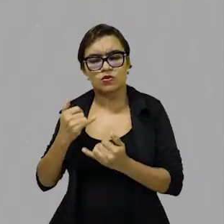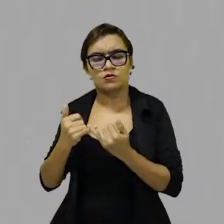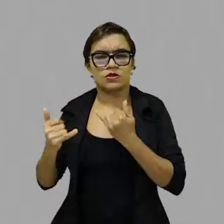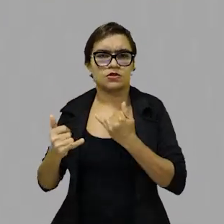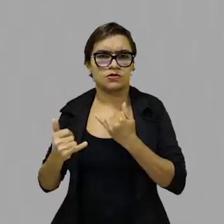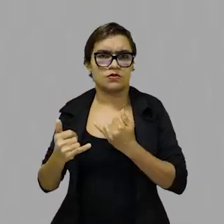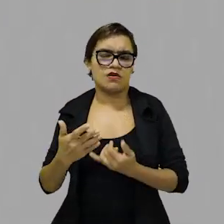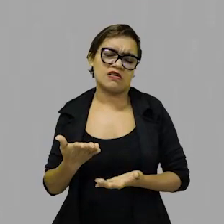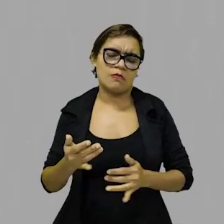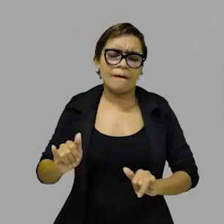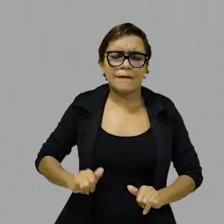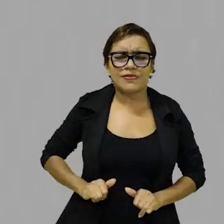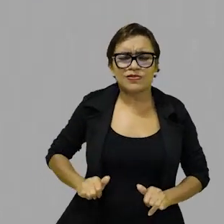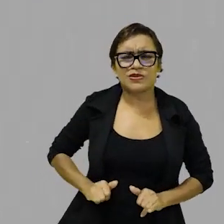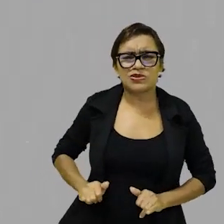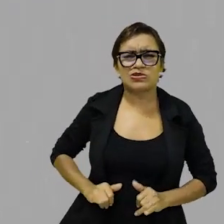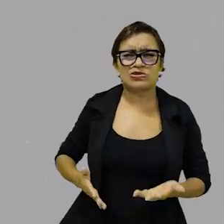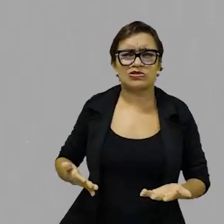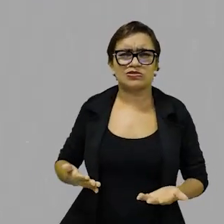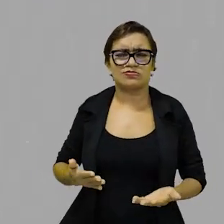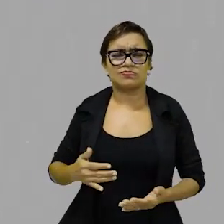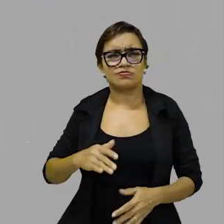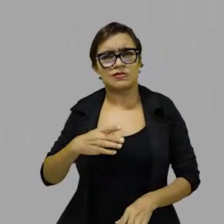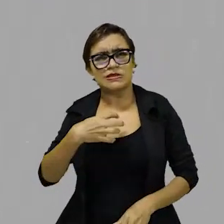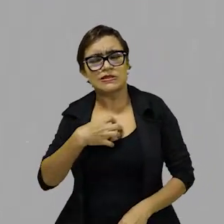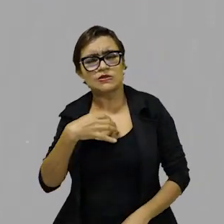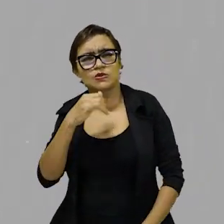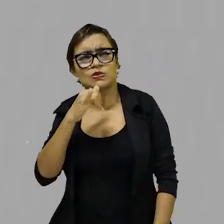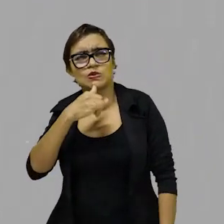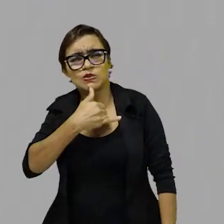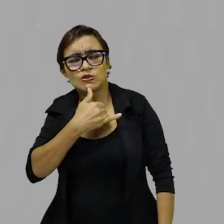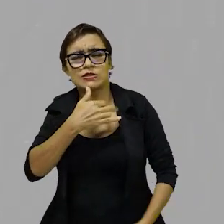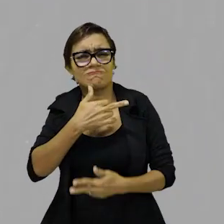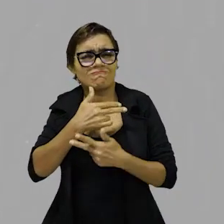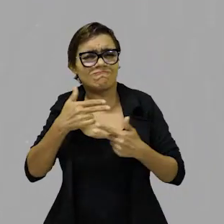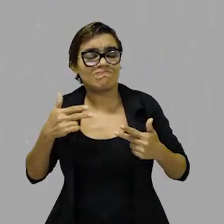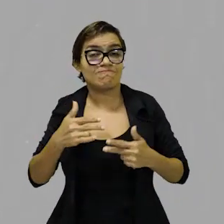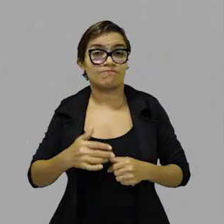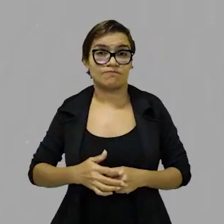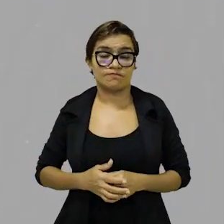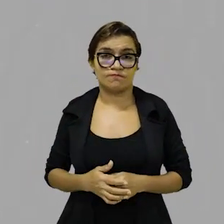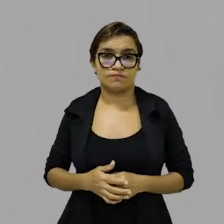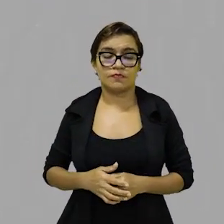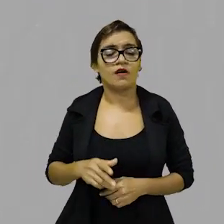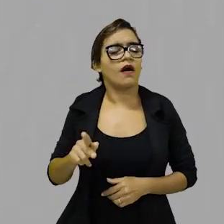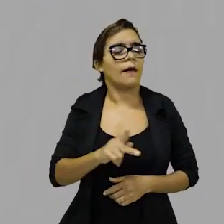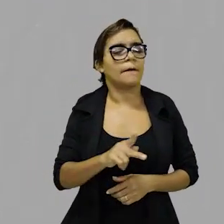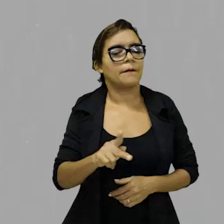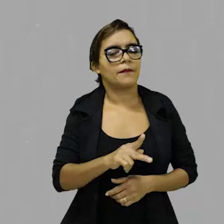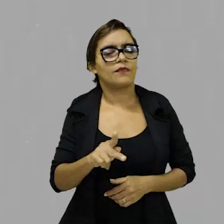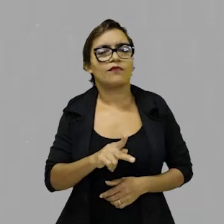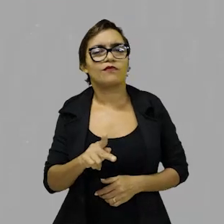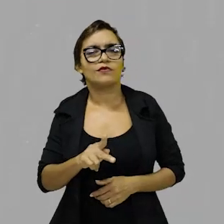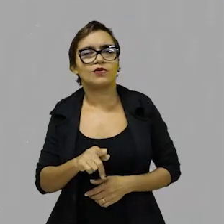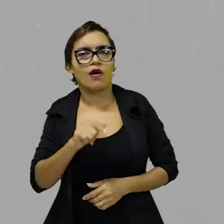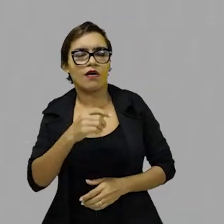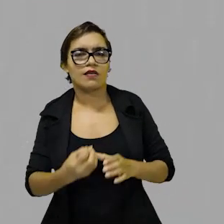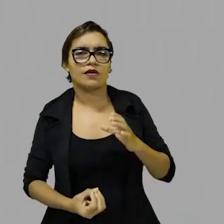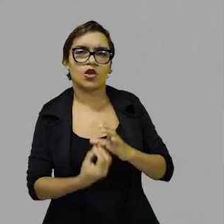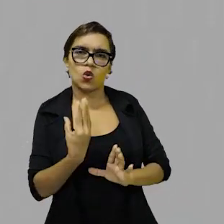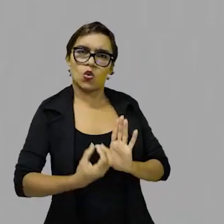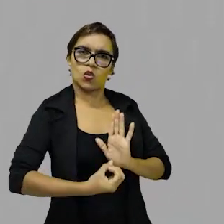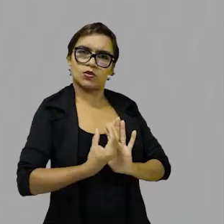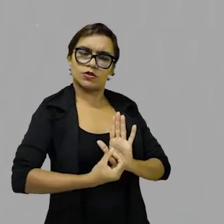eu sofro, eu tenho angústias, eu tenho tristezas. Né? Professor, foi o Munch que criou o expressionismo?